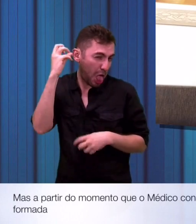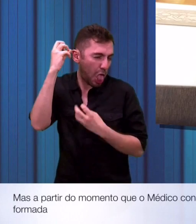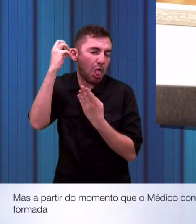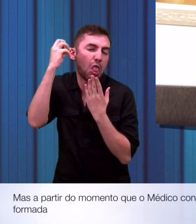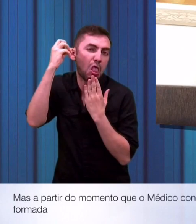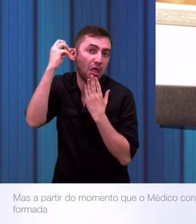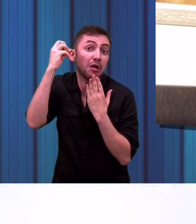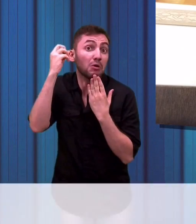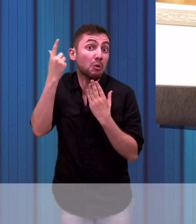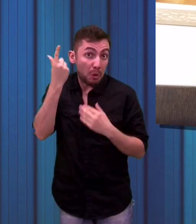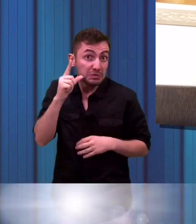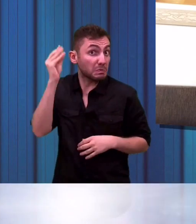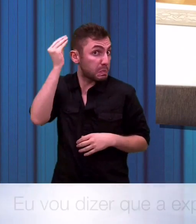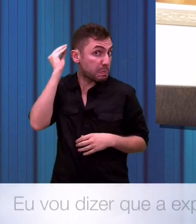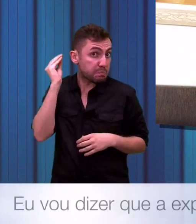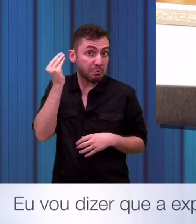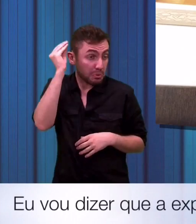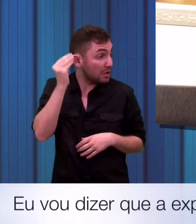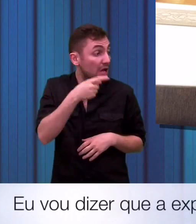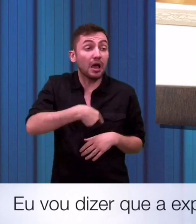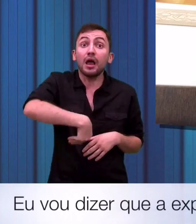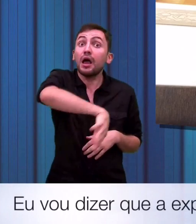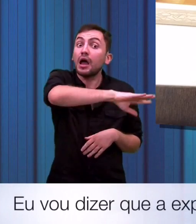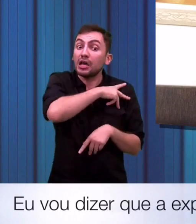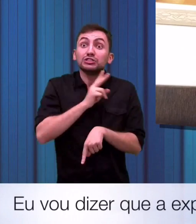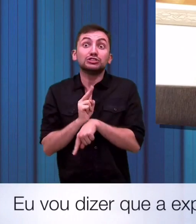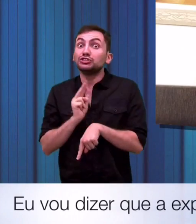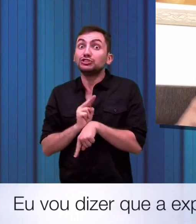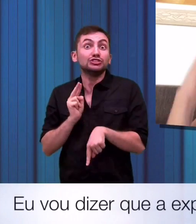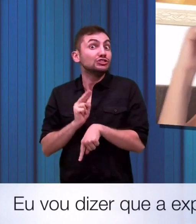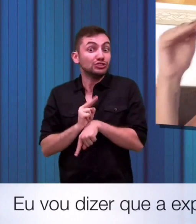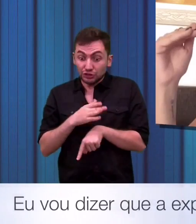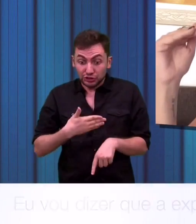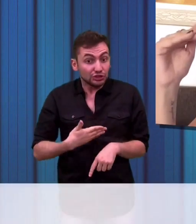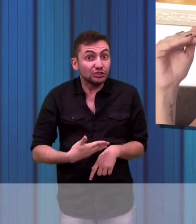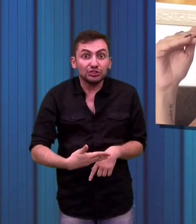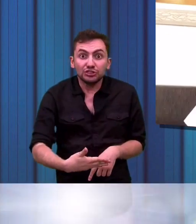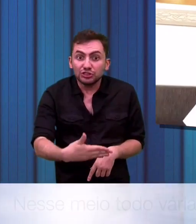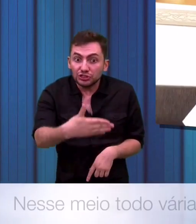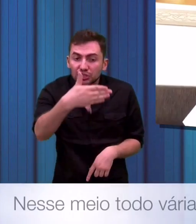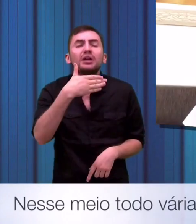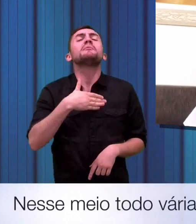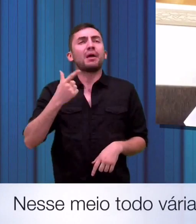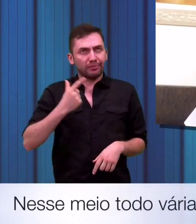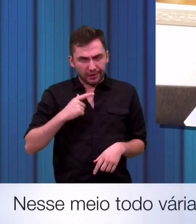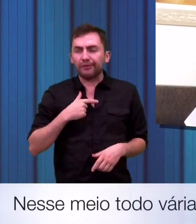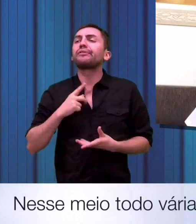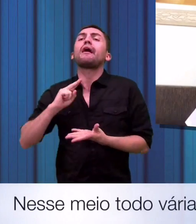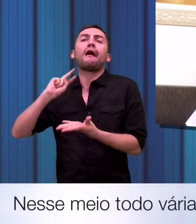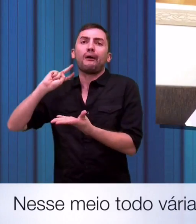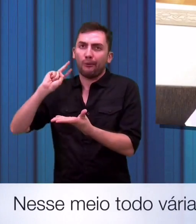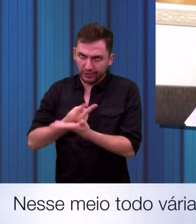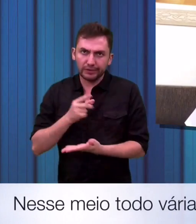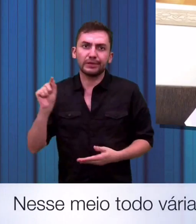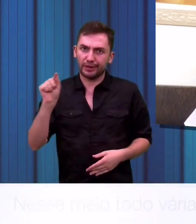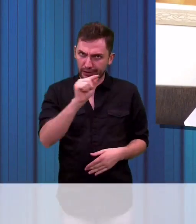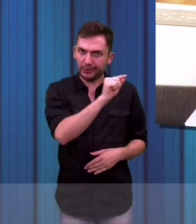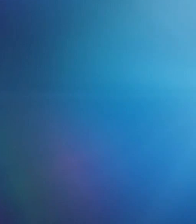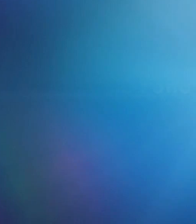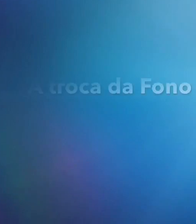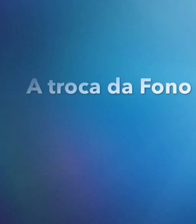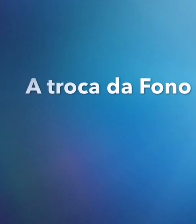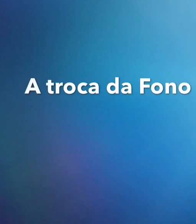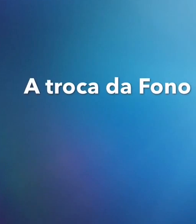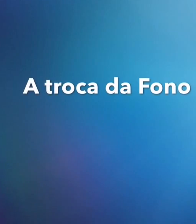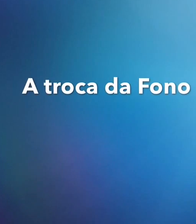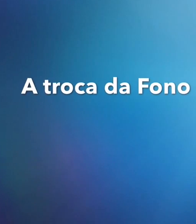naquela cóclea tão mal formada, eu vou dizer que a expectativa ficou lá em cima. Nesse meio todo, várias coisas aconteceram.